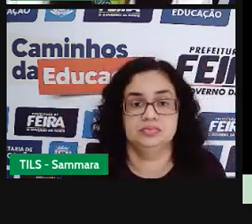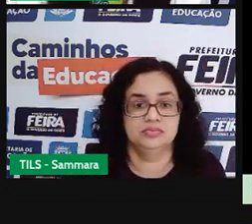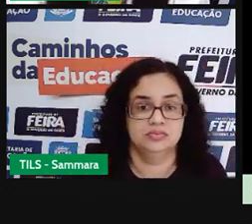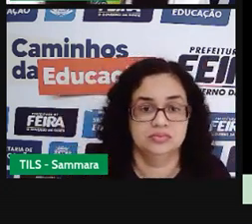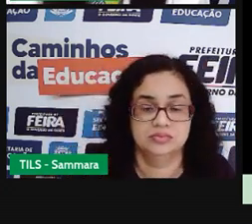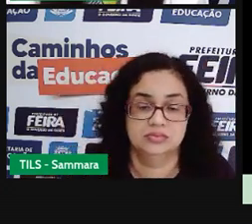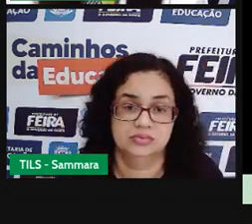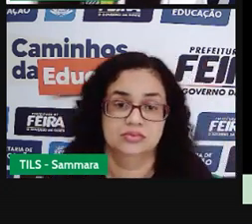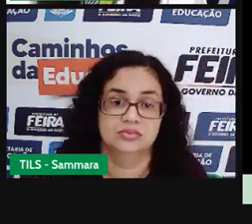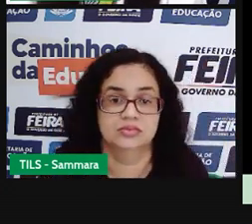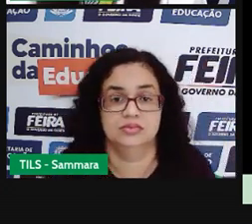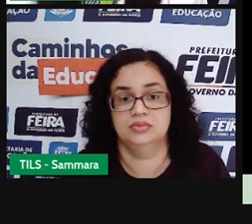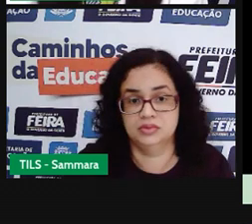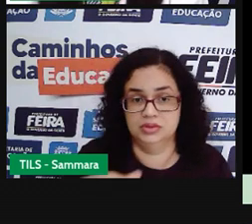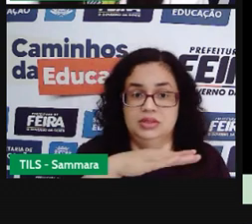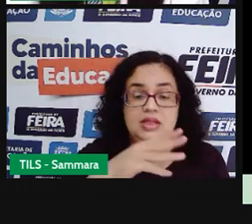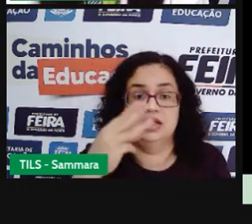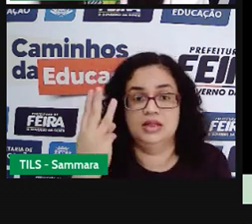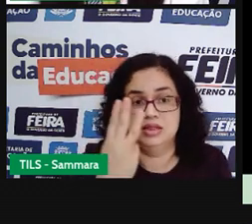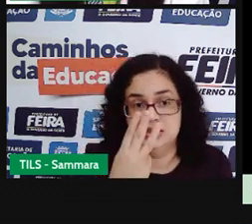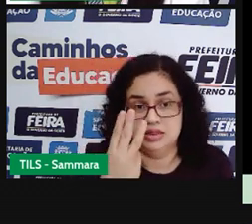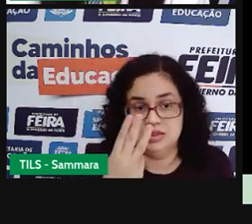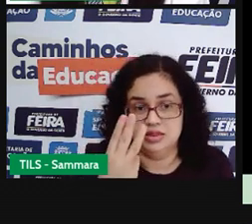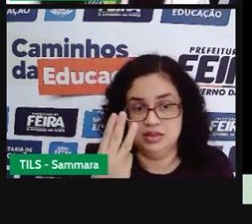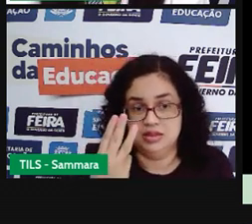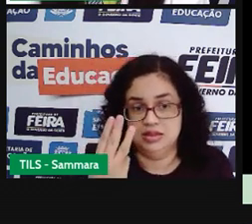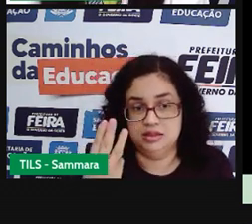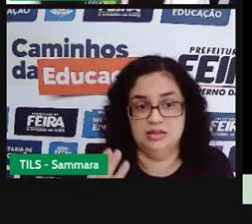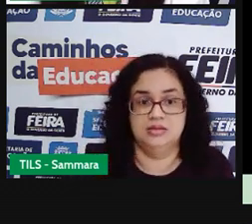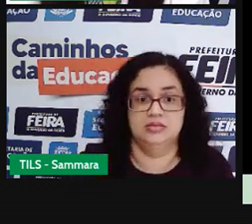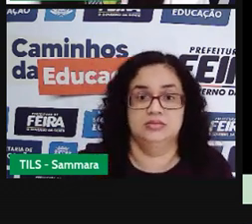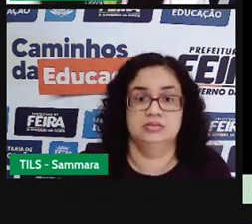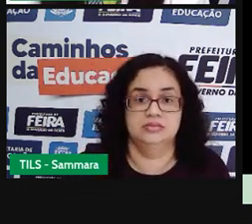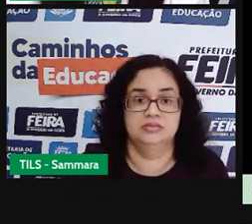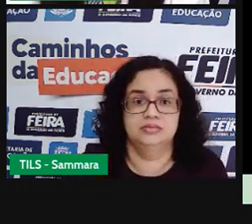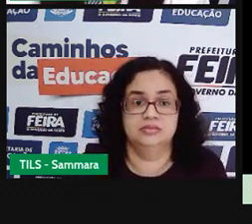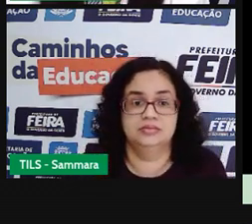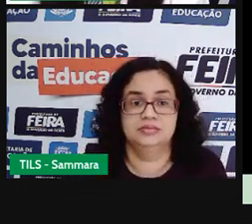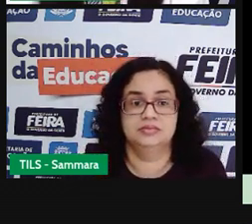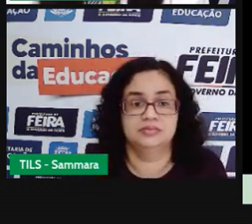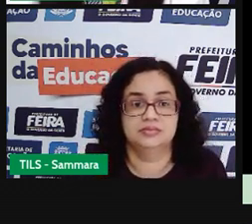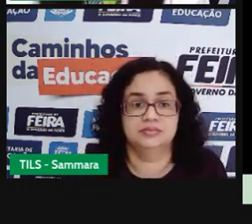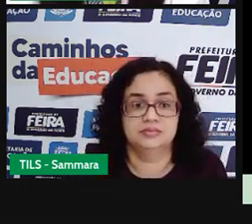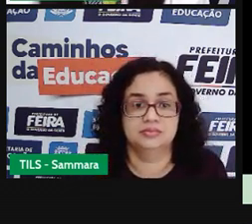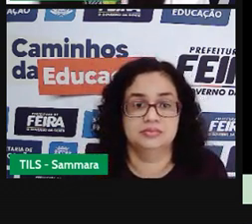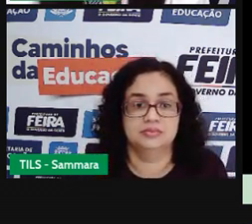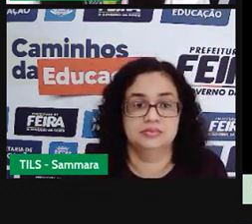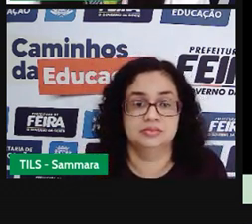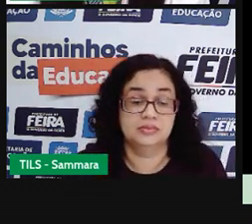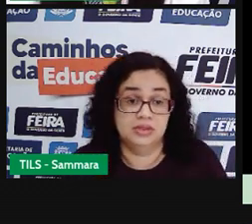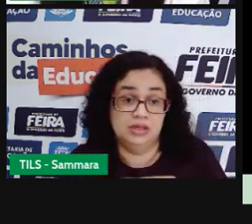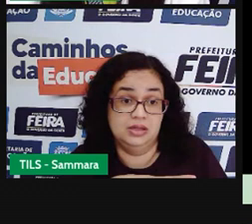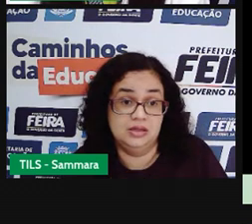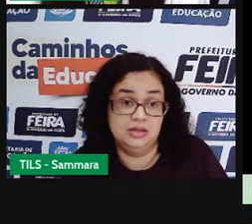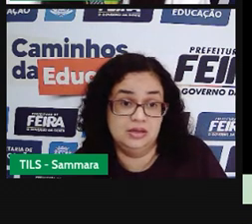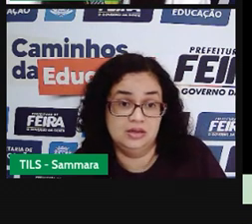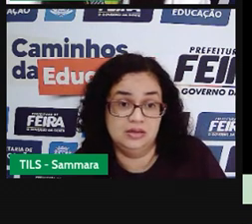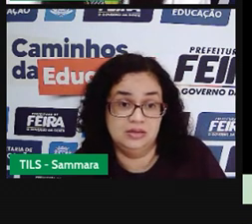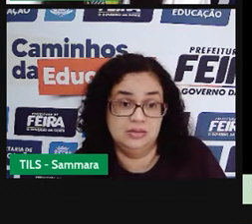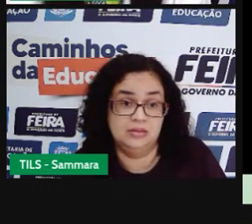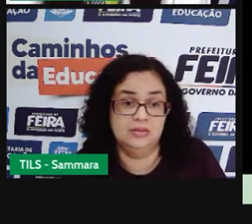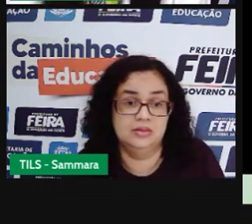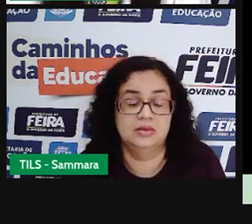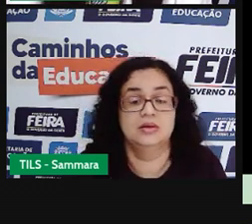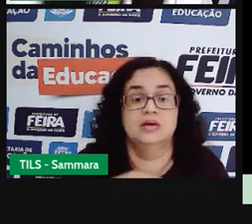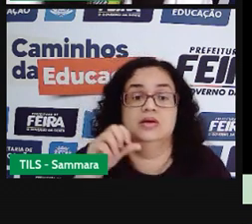para ir contigo a gente a gente identifica a espera Às vezes a é a bola é a bola